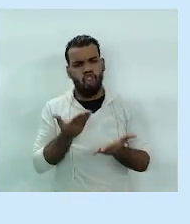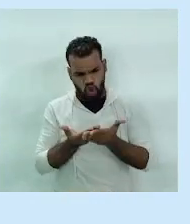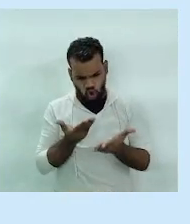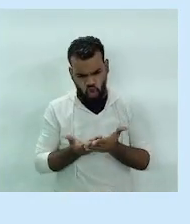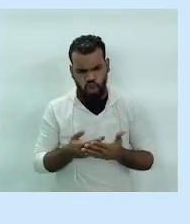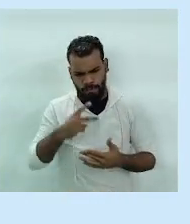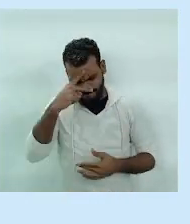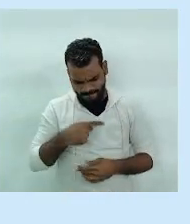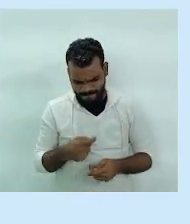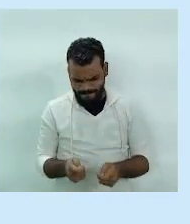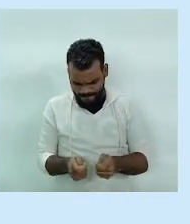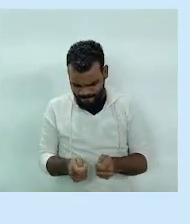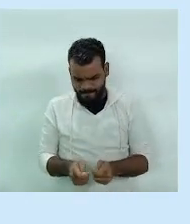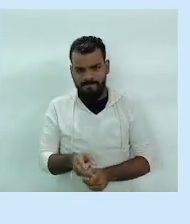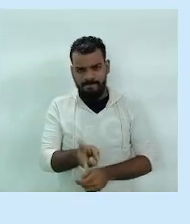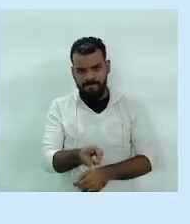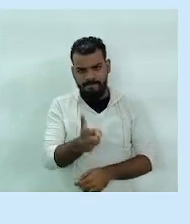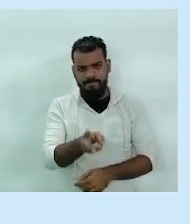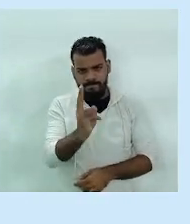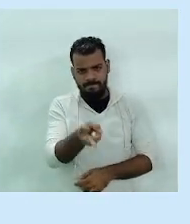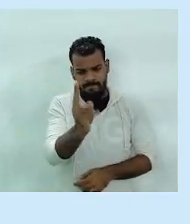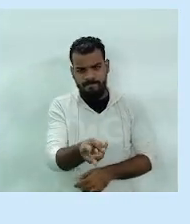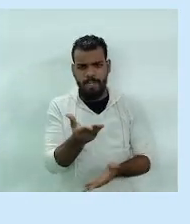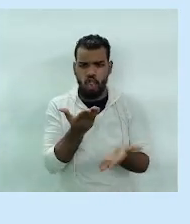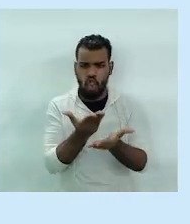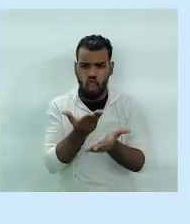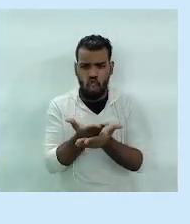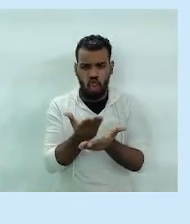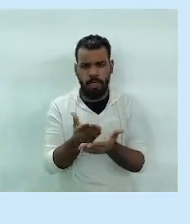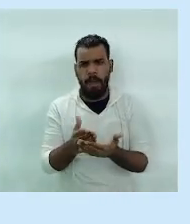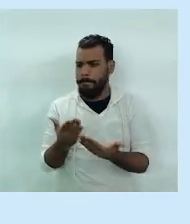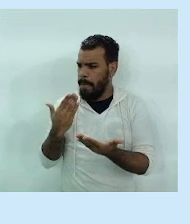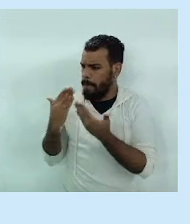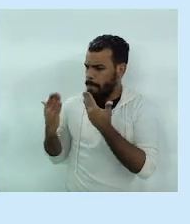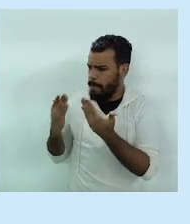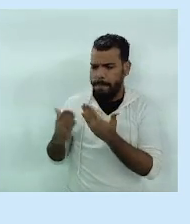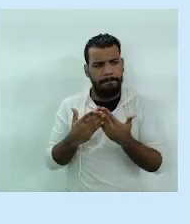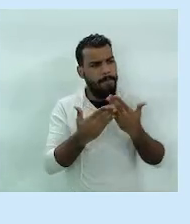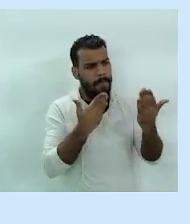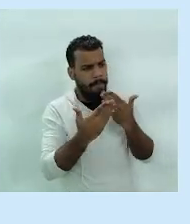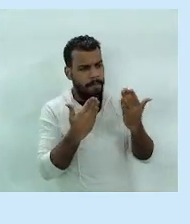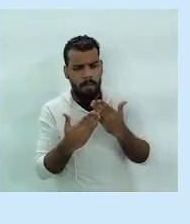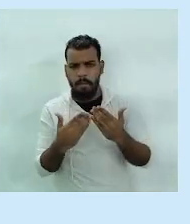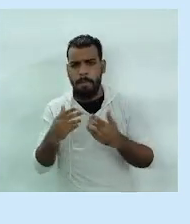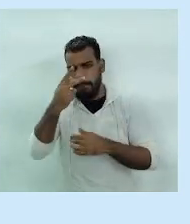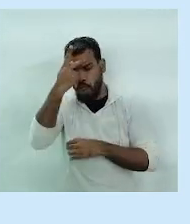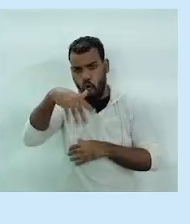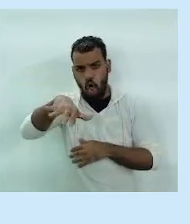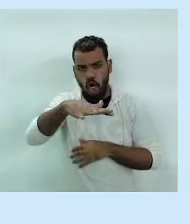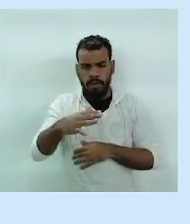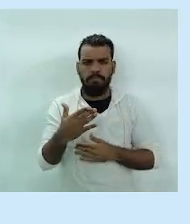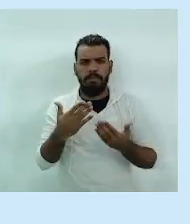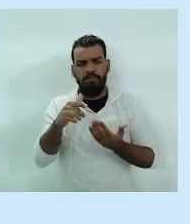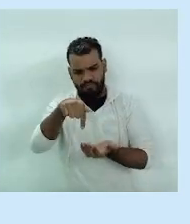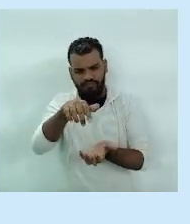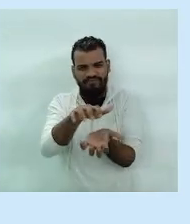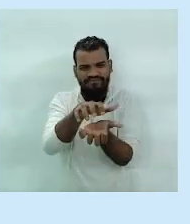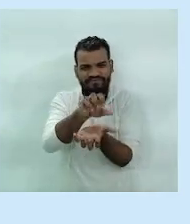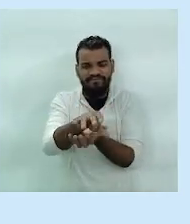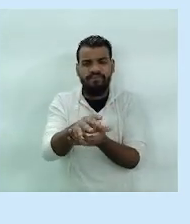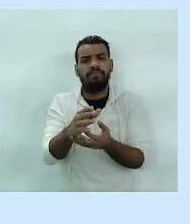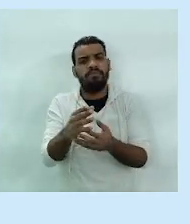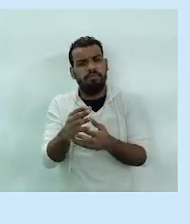com você mesmo, comece a dialogar com as pessoas, assista os vídeos do EducaPE, tá certo? Converse com seus